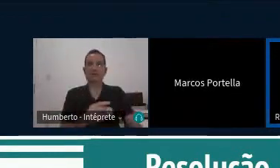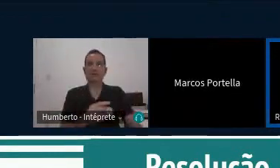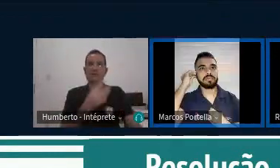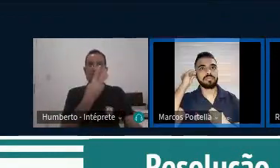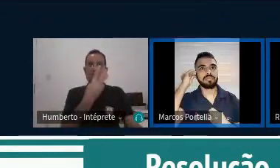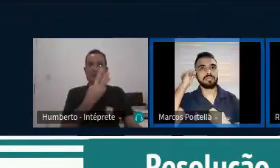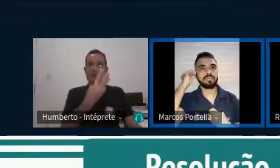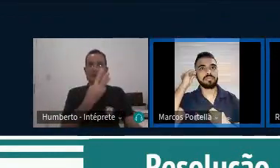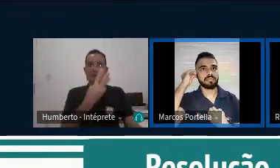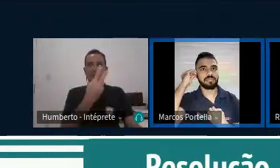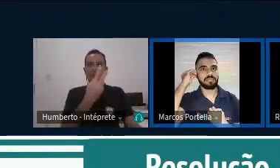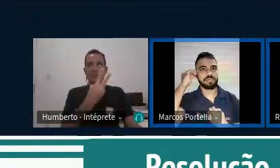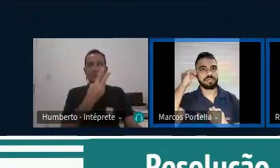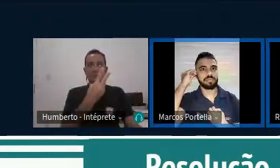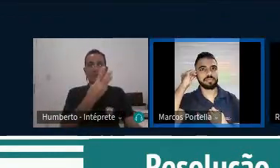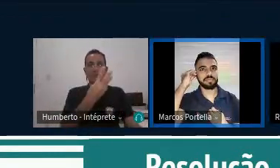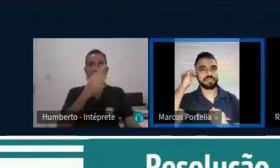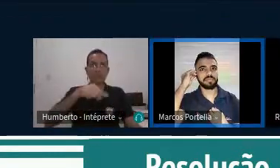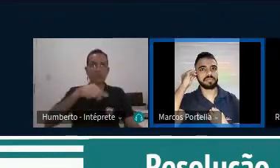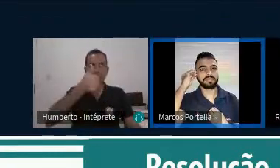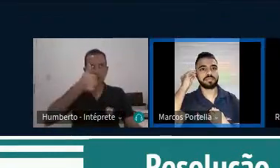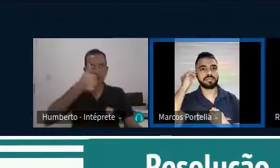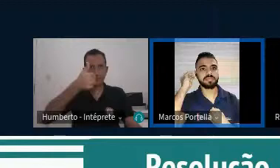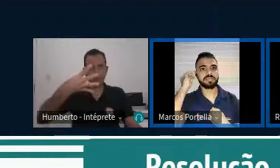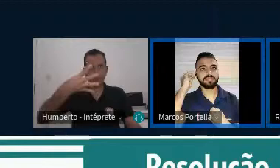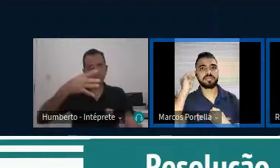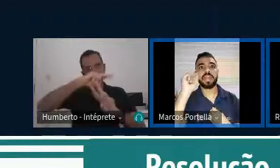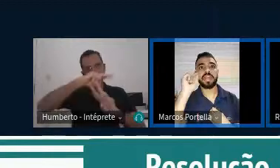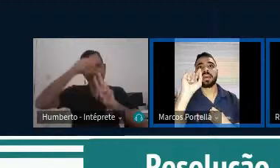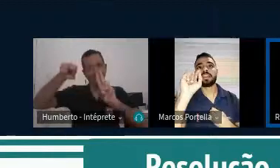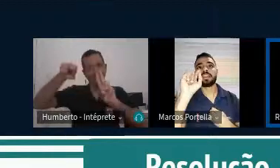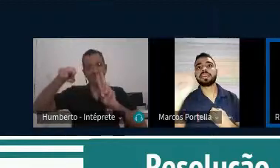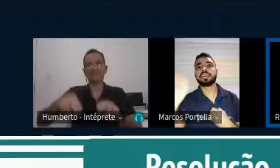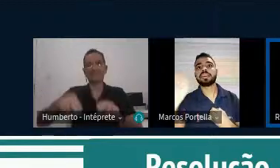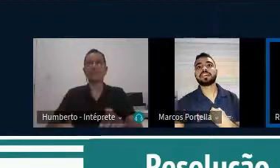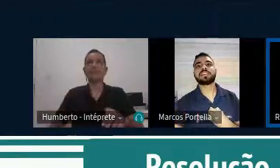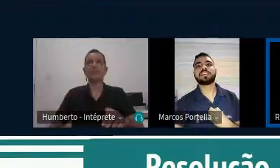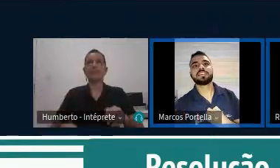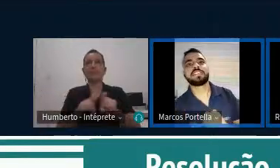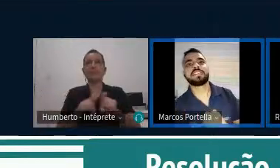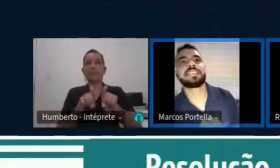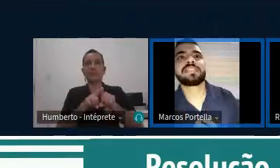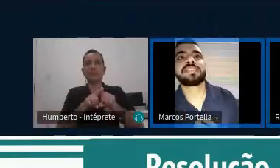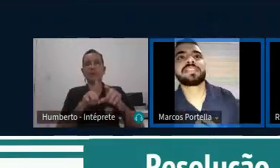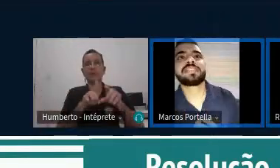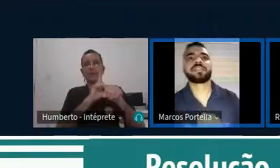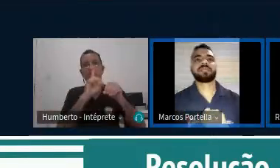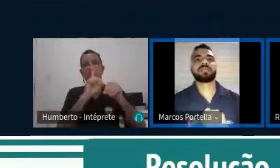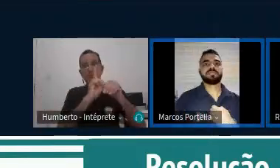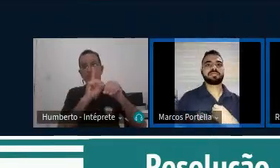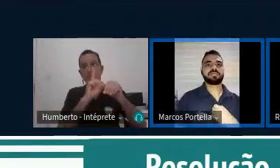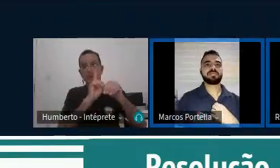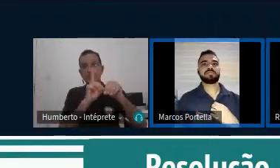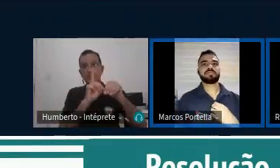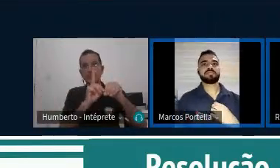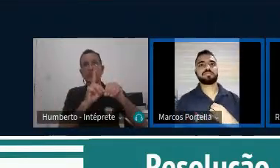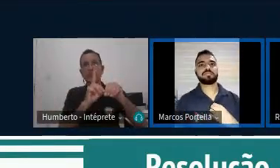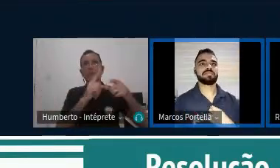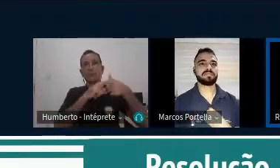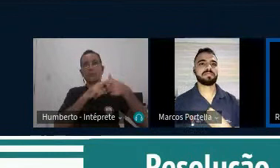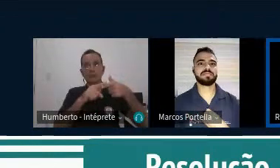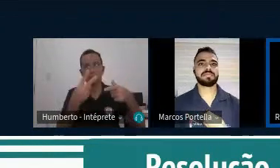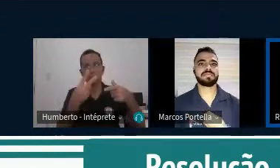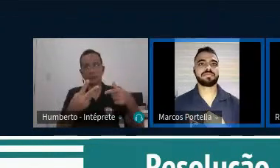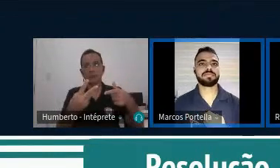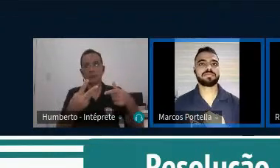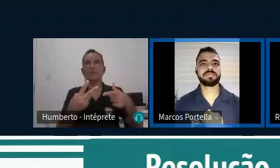diâmetro. Ele me deu o diâmetro. O diâmetro dividido por 2 é igual ao raio. Então, a gente pode fazer nosso cálculo de